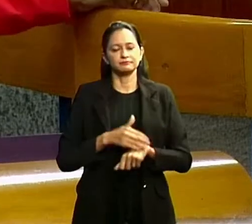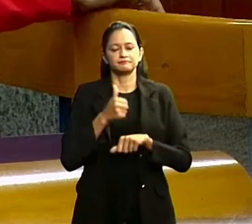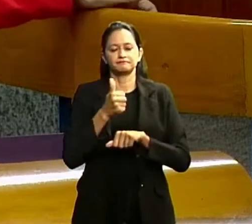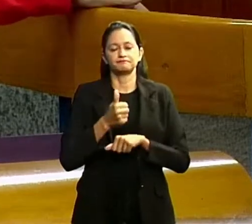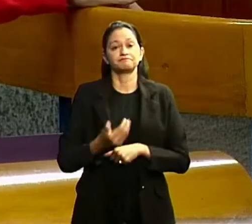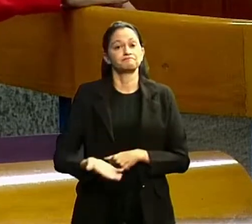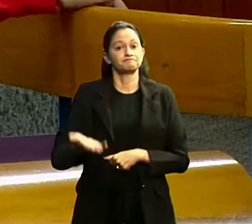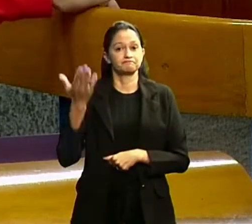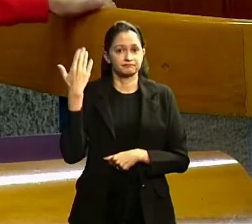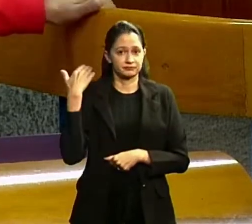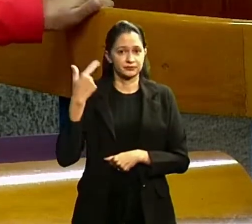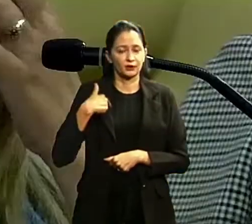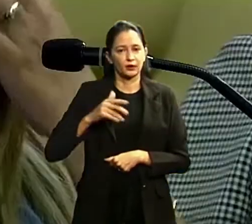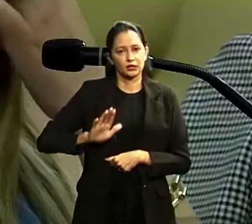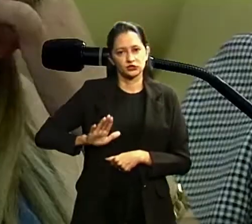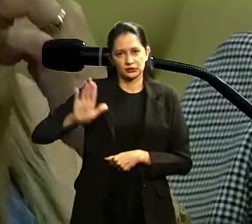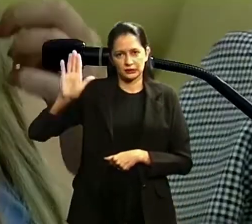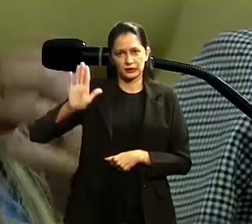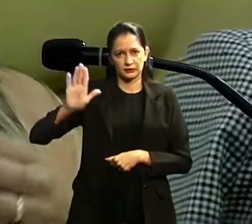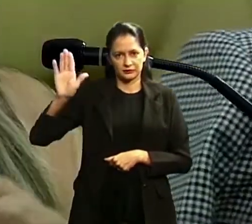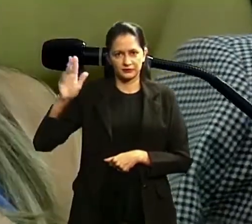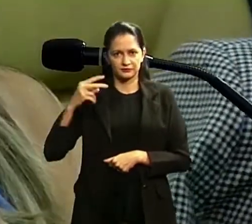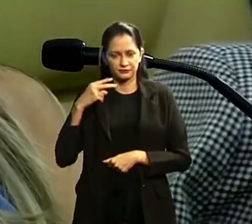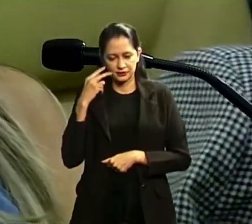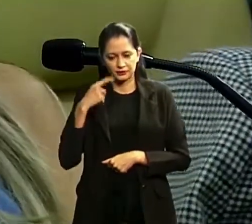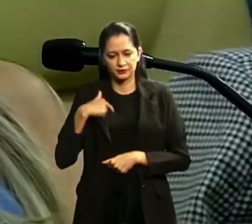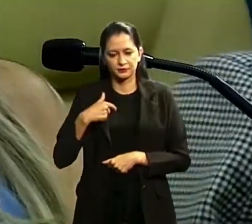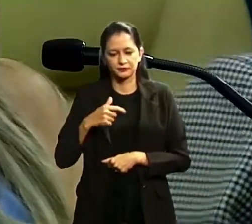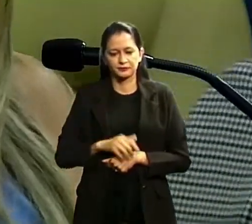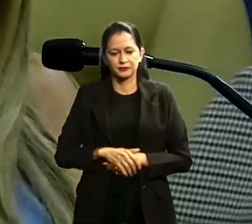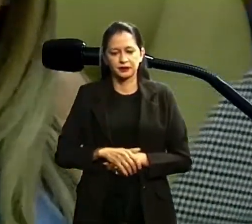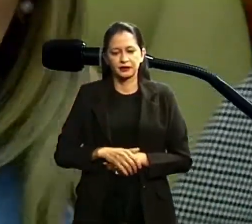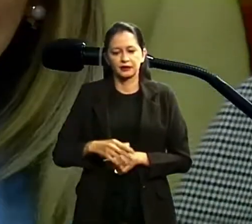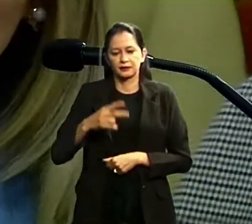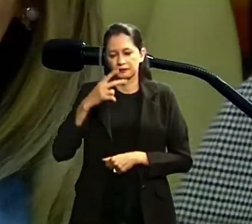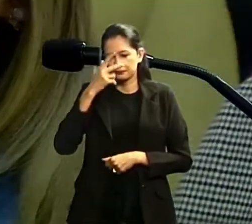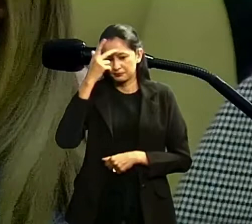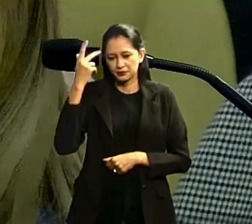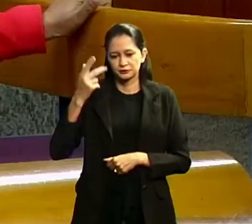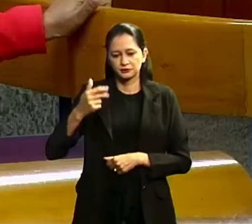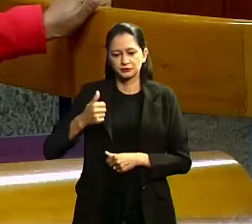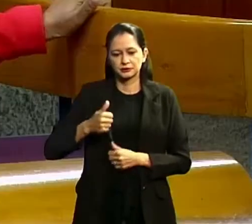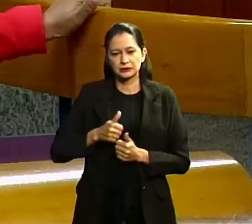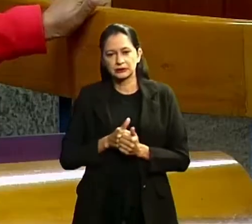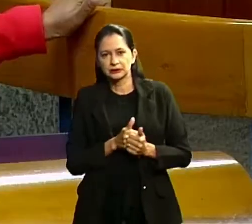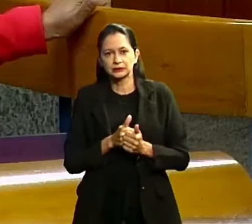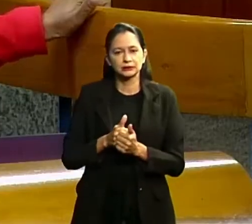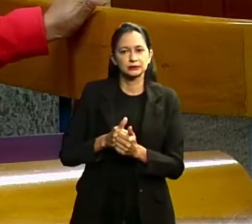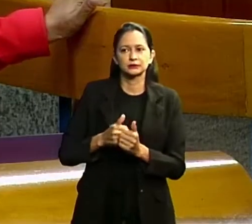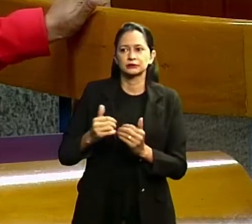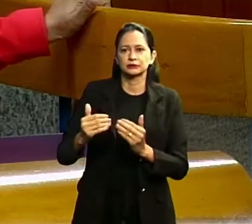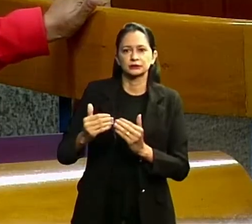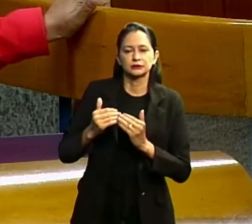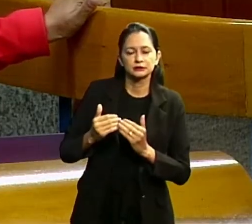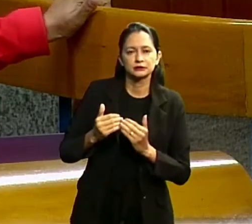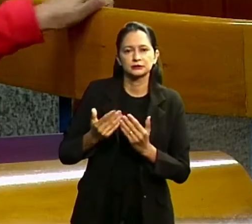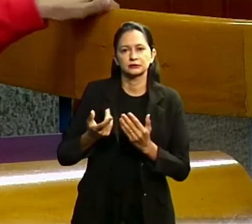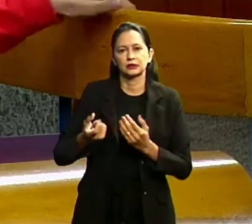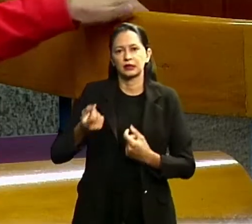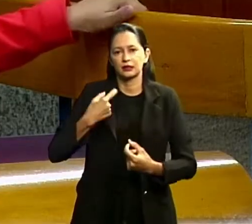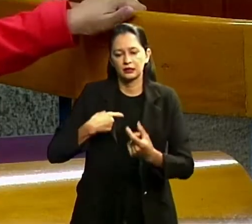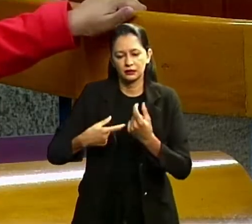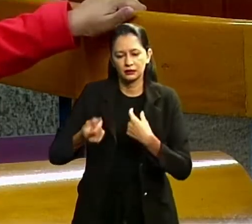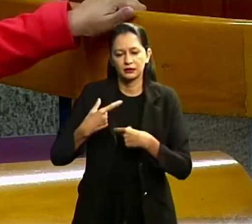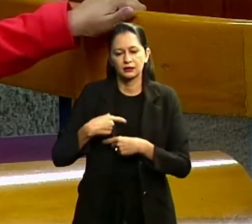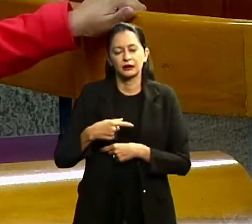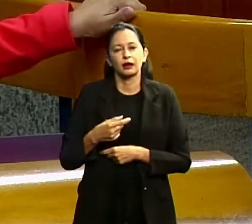quando eu fui candidata a vereadora, eu fui muito perseguida, muito subjugada e muito maltratada.